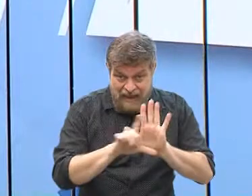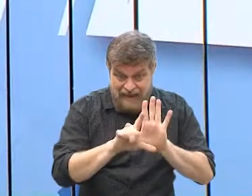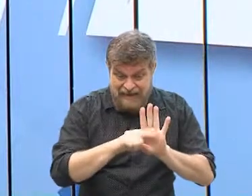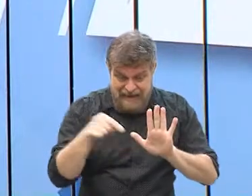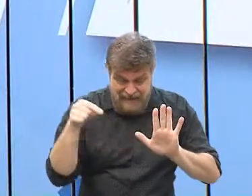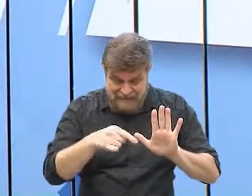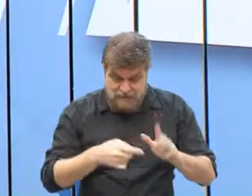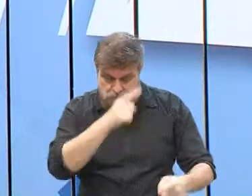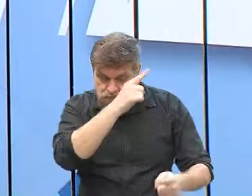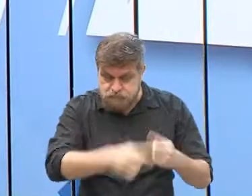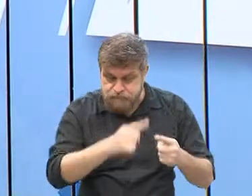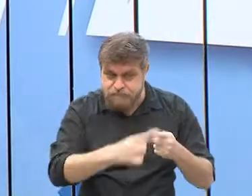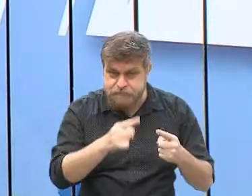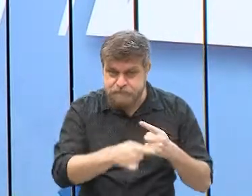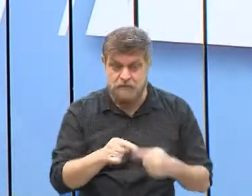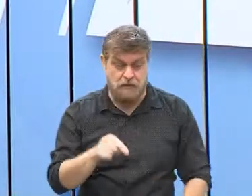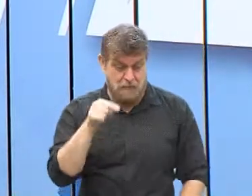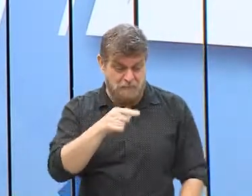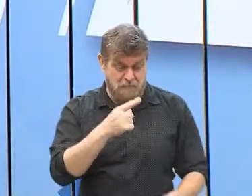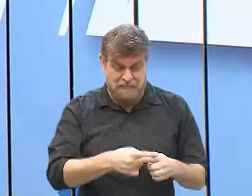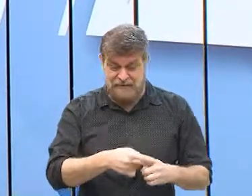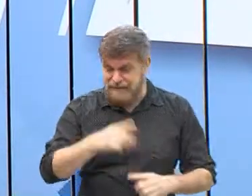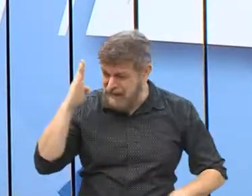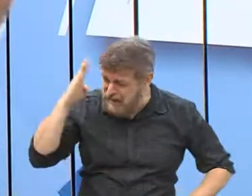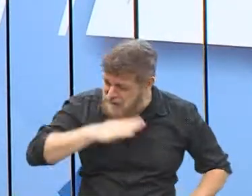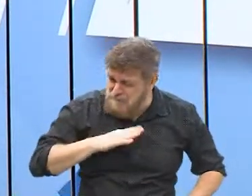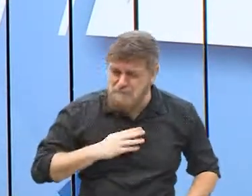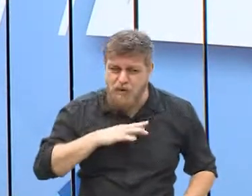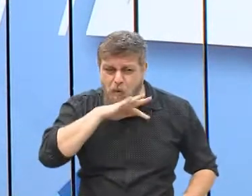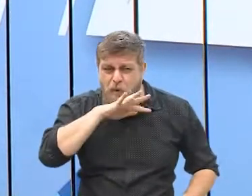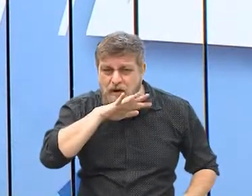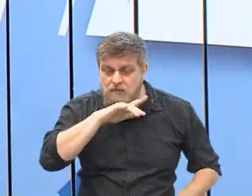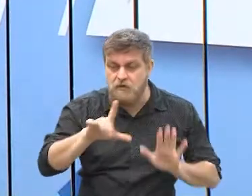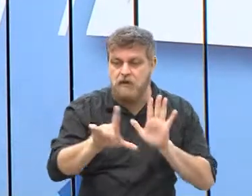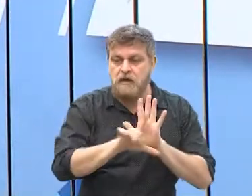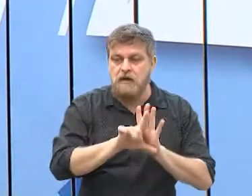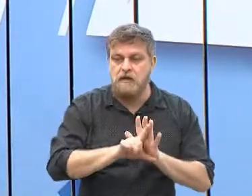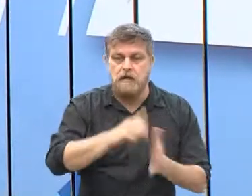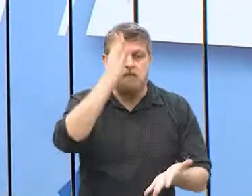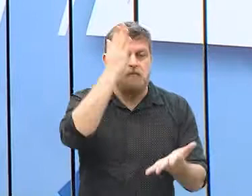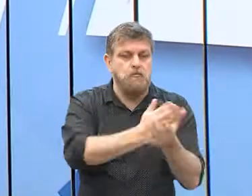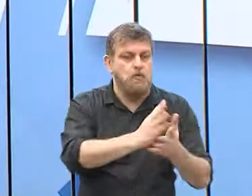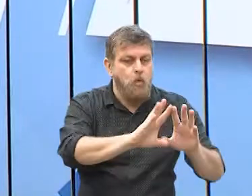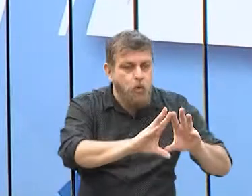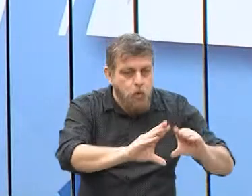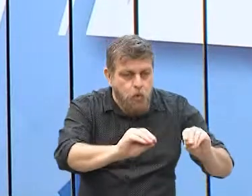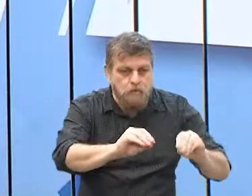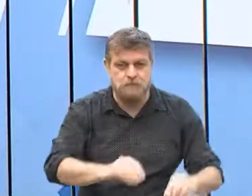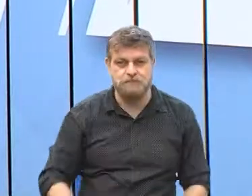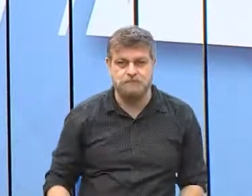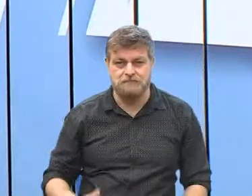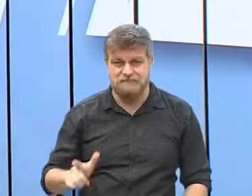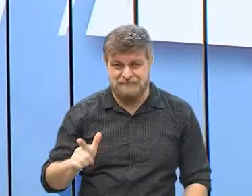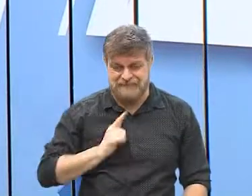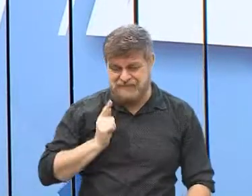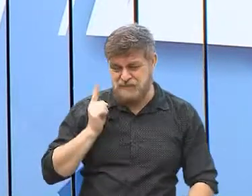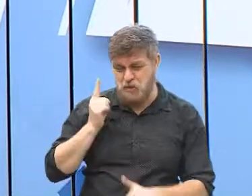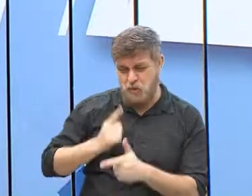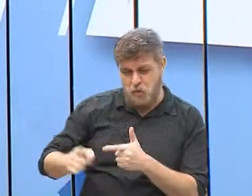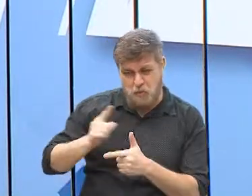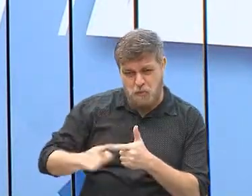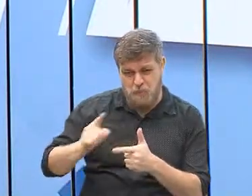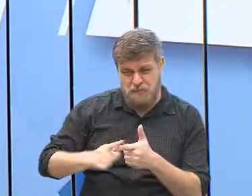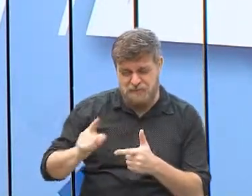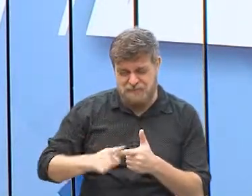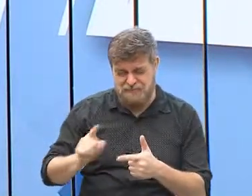um problema, um mal, e a lei veio para resolver. Com a crise, esse